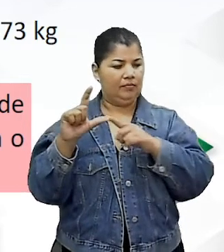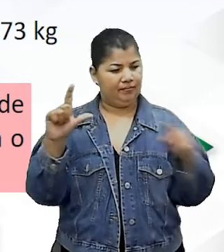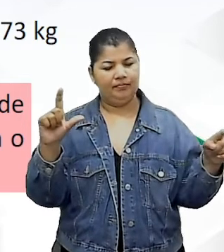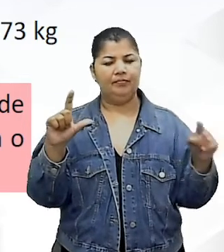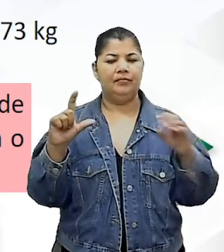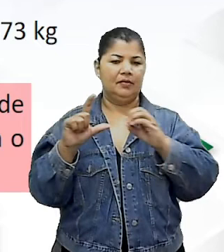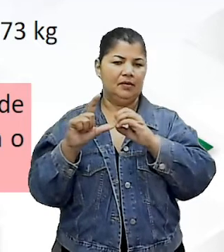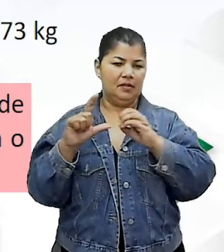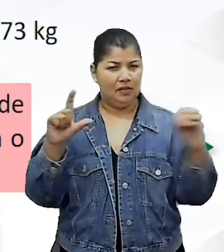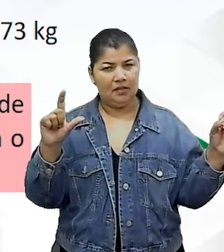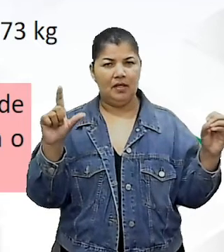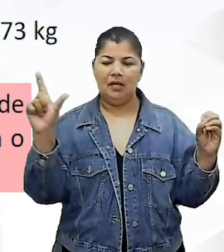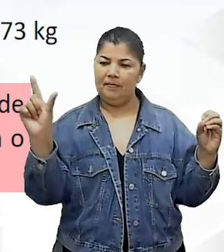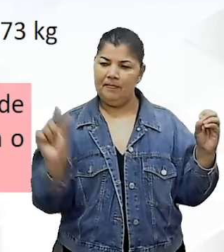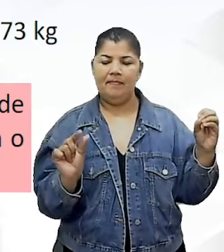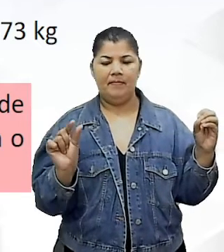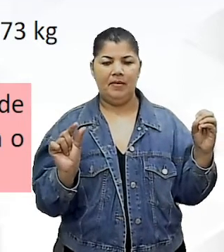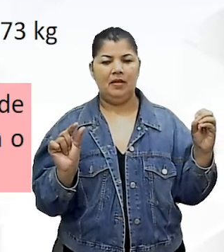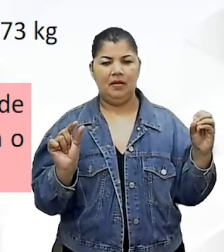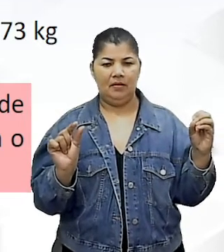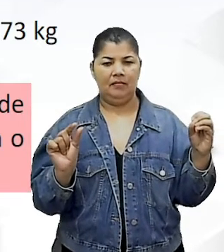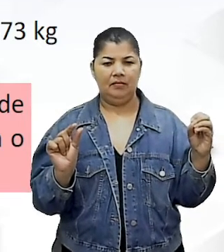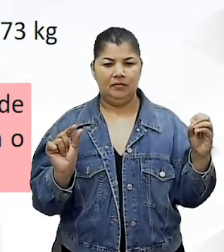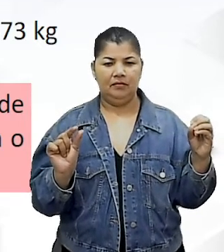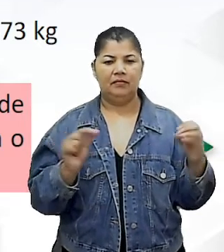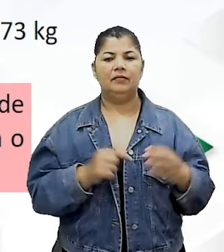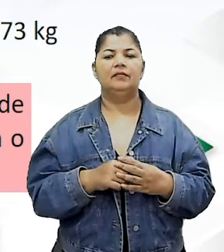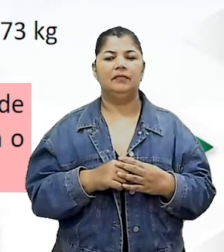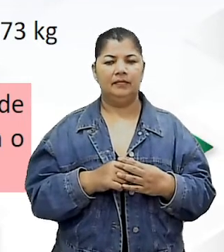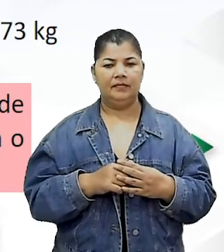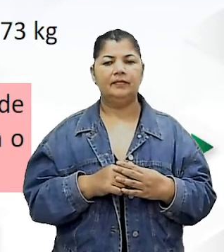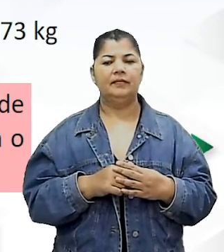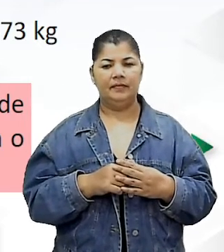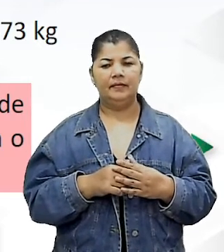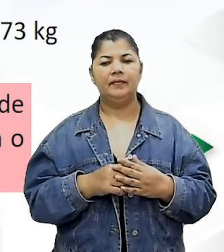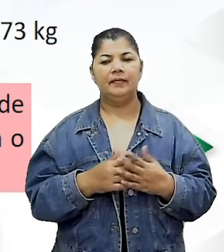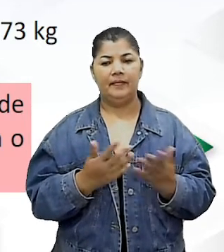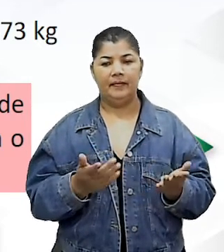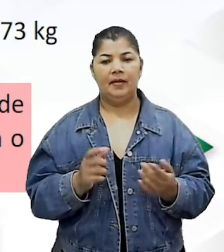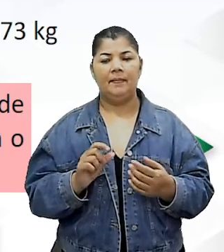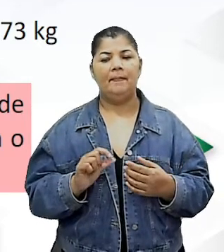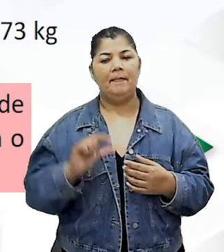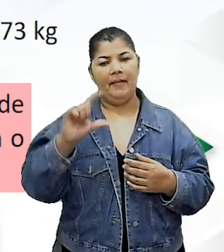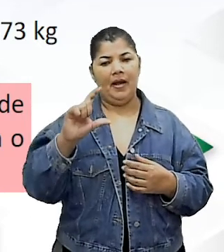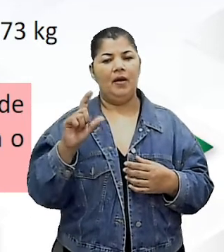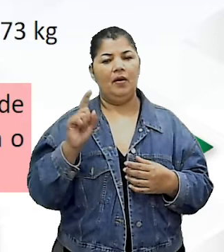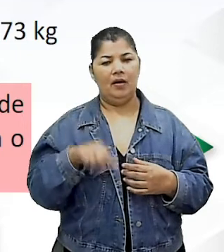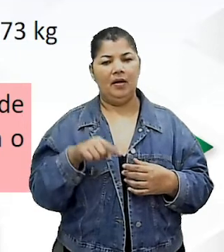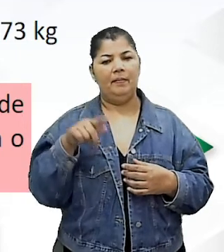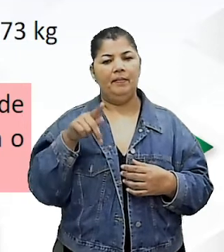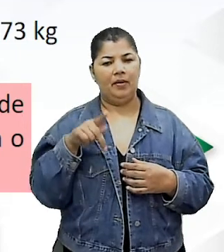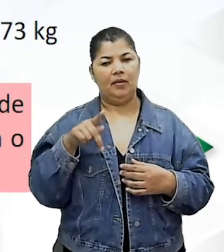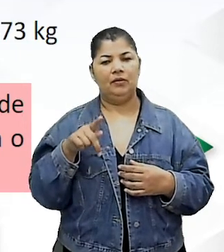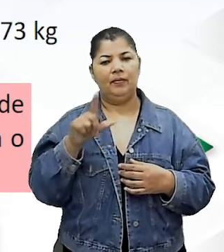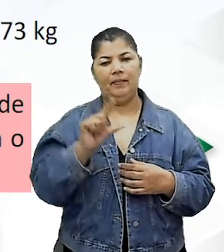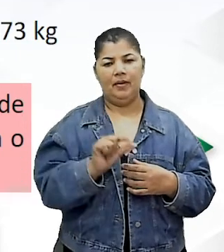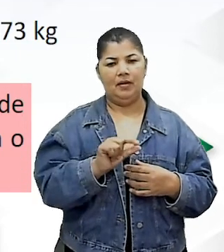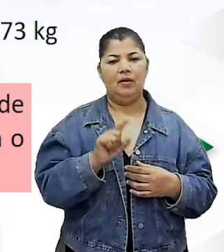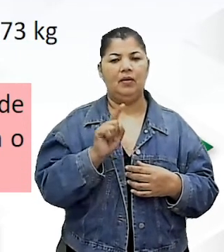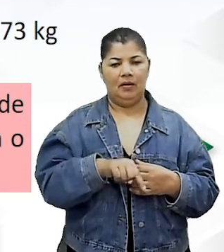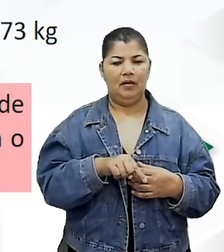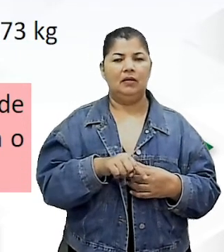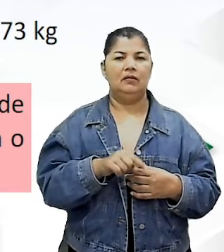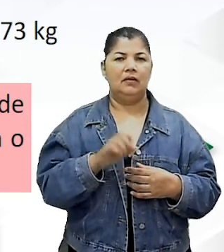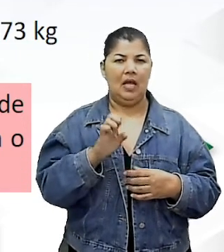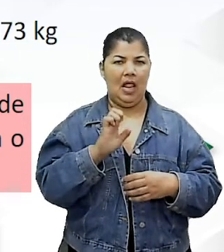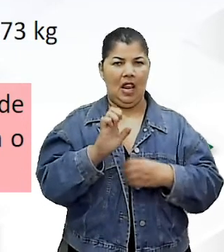muito menor do que o próton, tá bom? Então, a massa maior é a do próton, a menor é a do elétron.